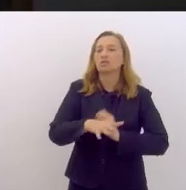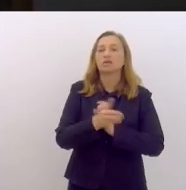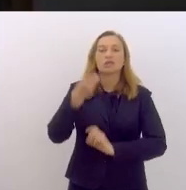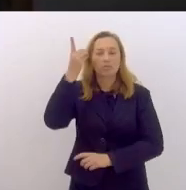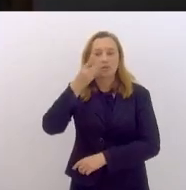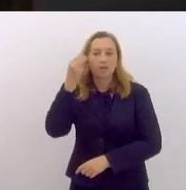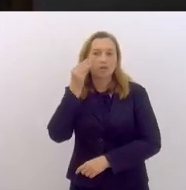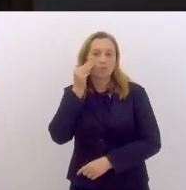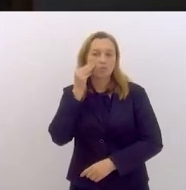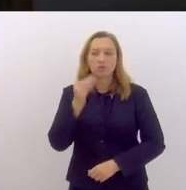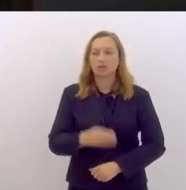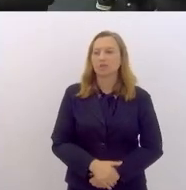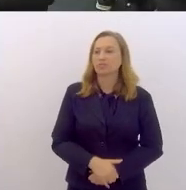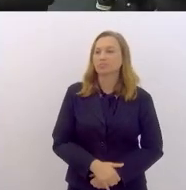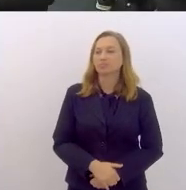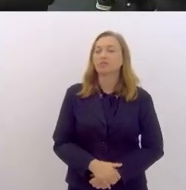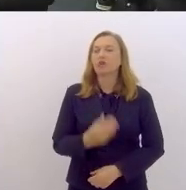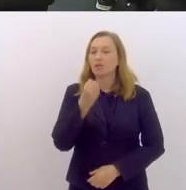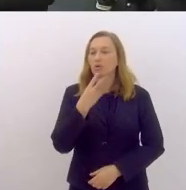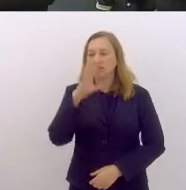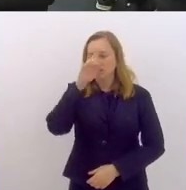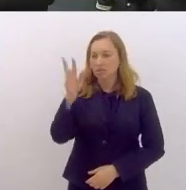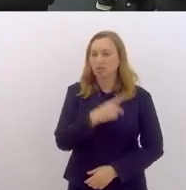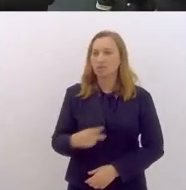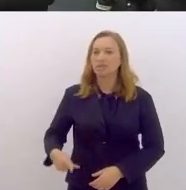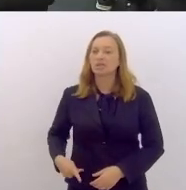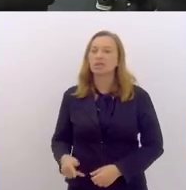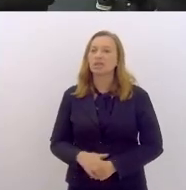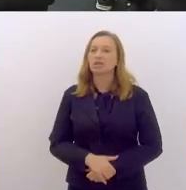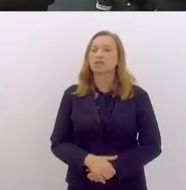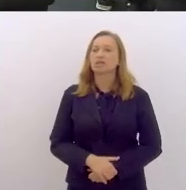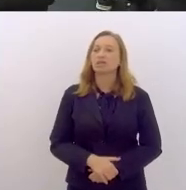deputada Mônica Francisco. Boa tarde, presidenta.